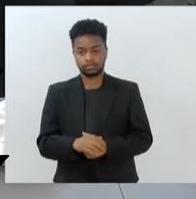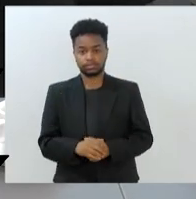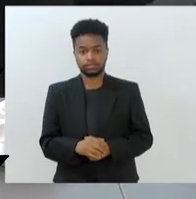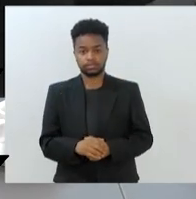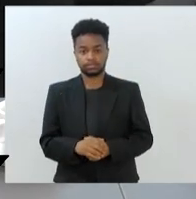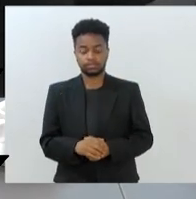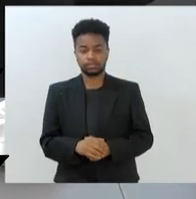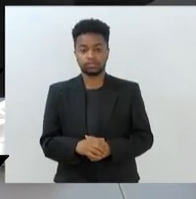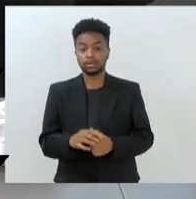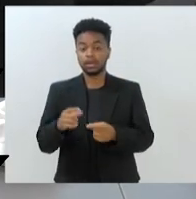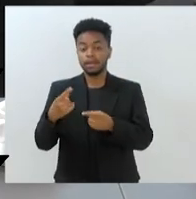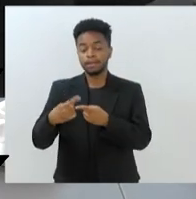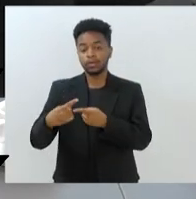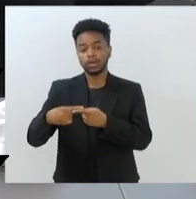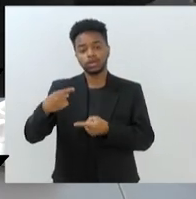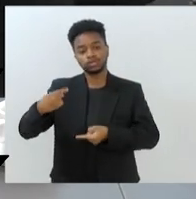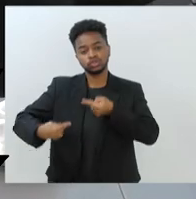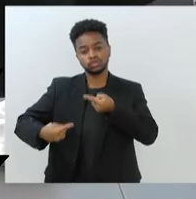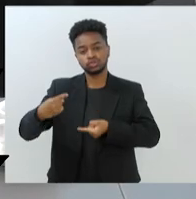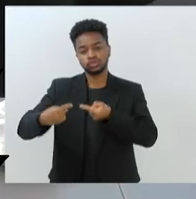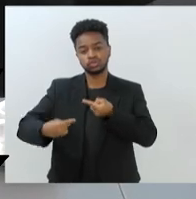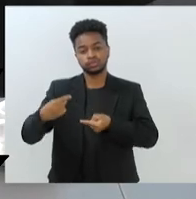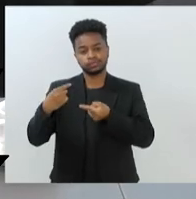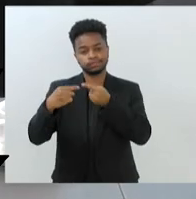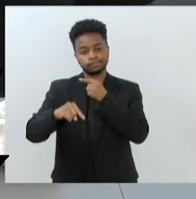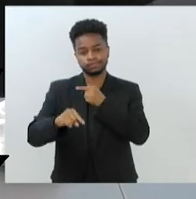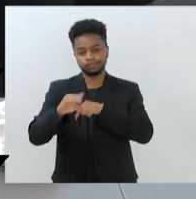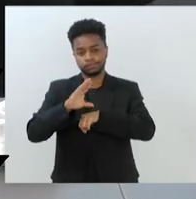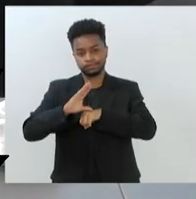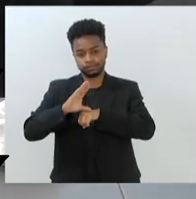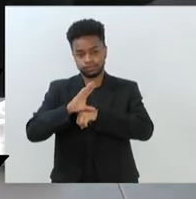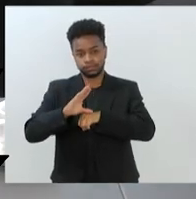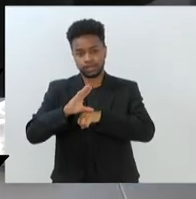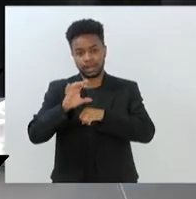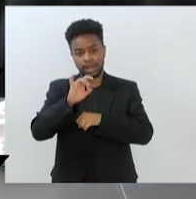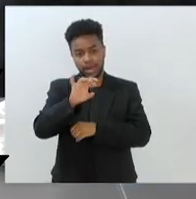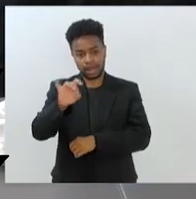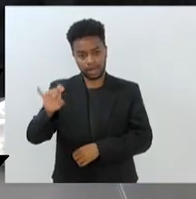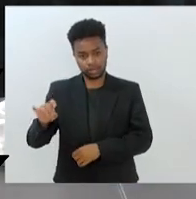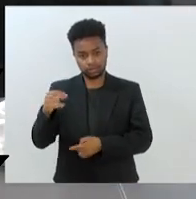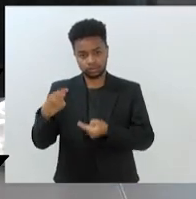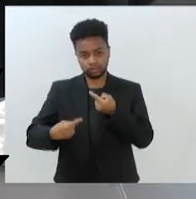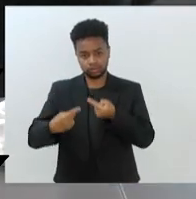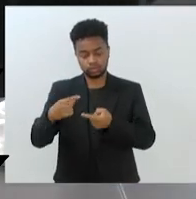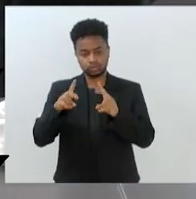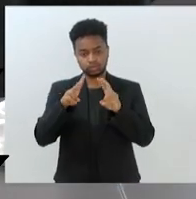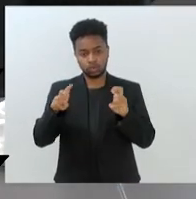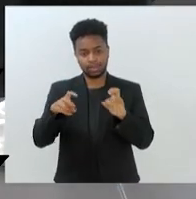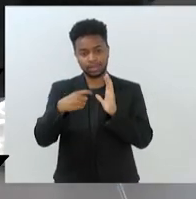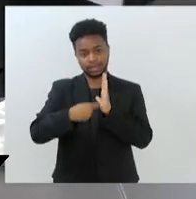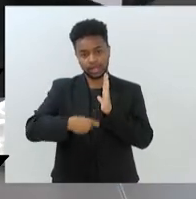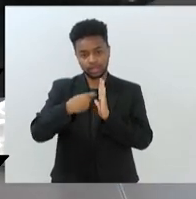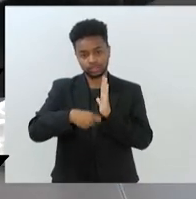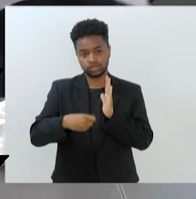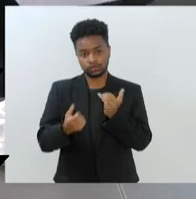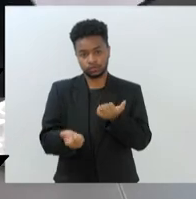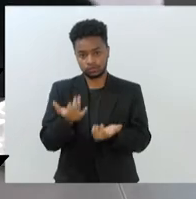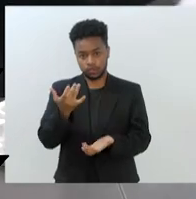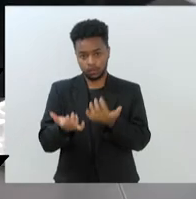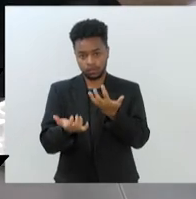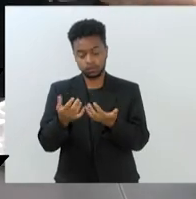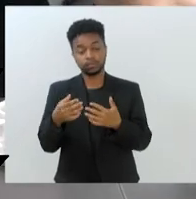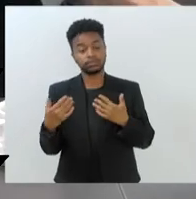está sendo discutida a inconstitucionalidade, caso a caso, da taxa de incêndio. E um